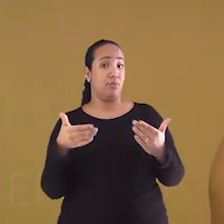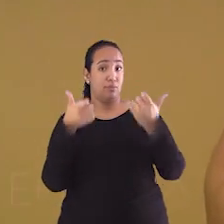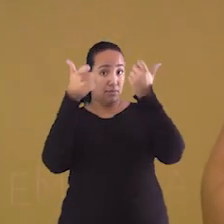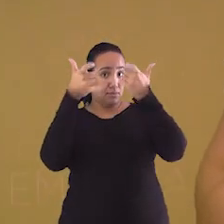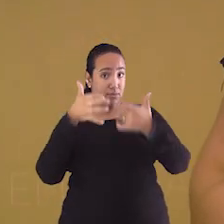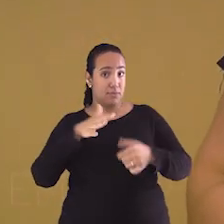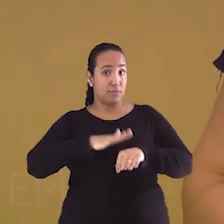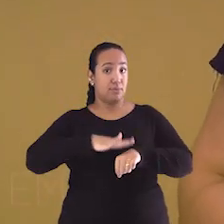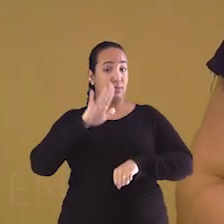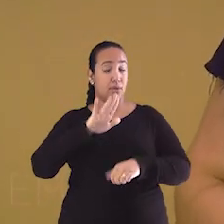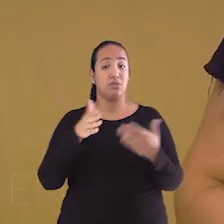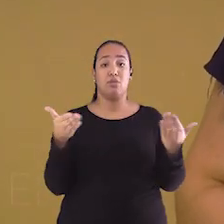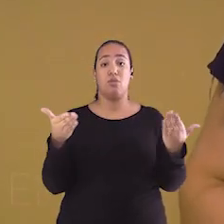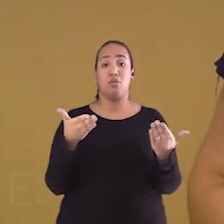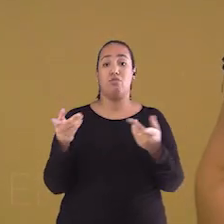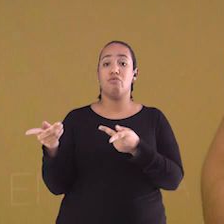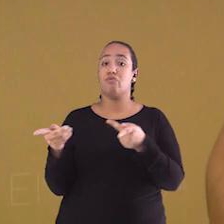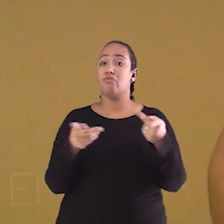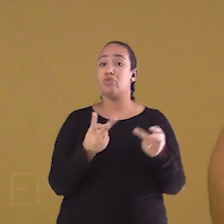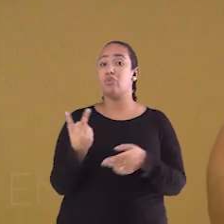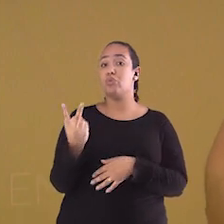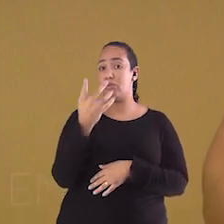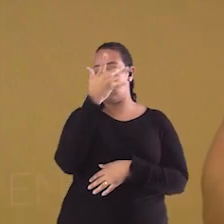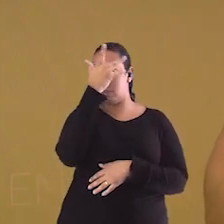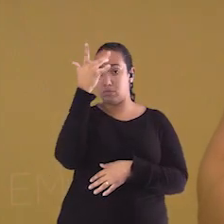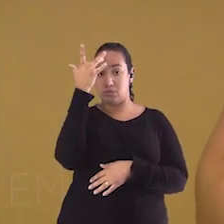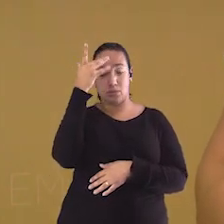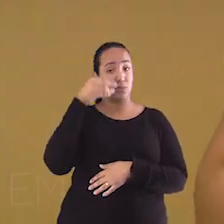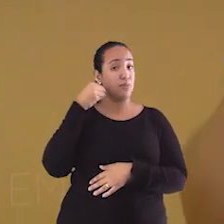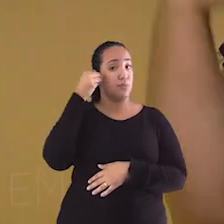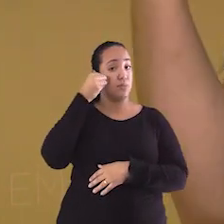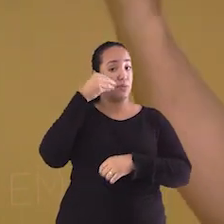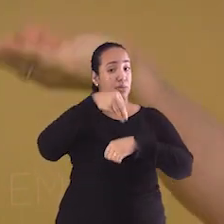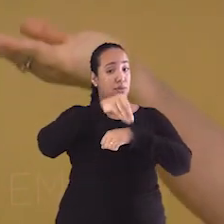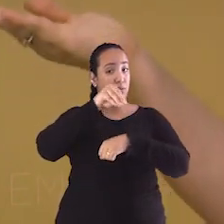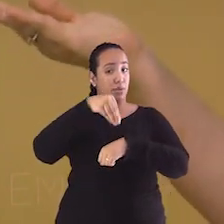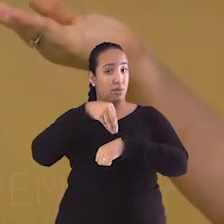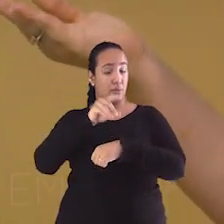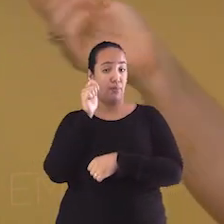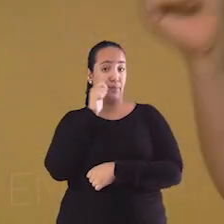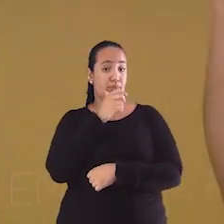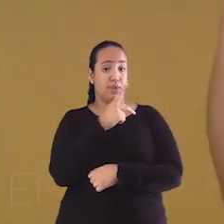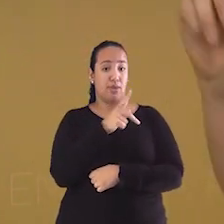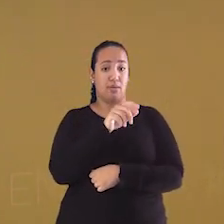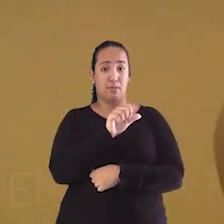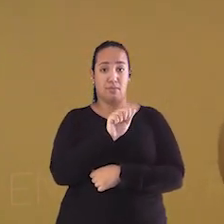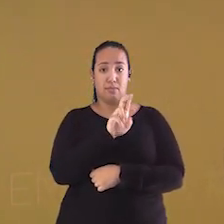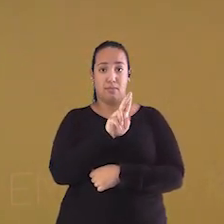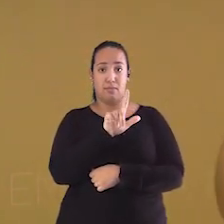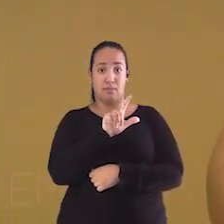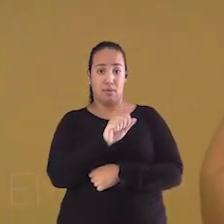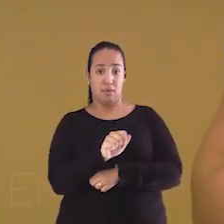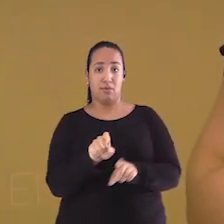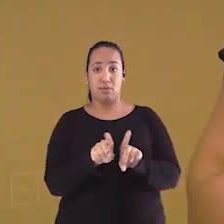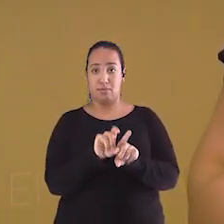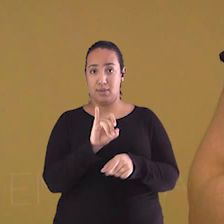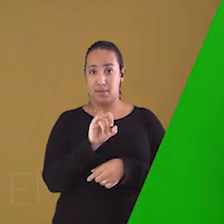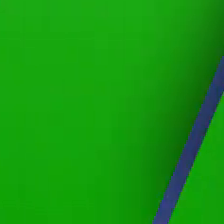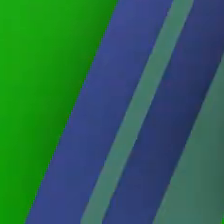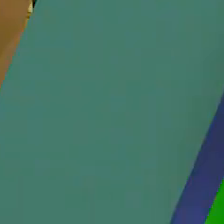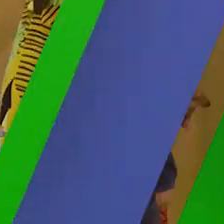sobre, trouxemos duas pessoas para compartilhar suas experiências conosco. Paula Scheidegger e Isabela Scheidegger.